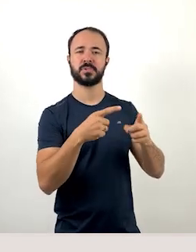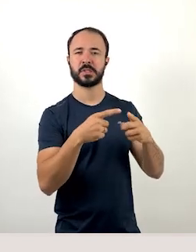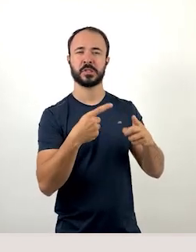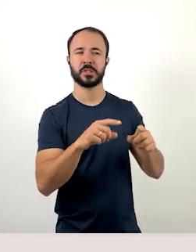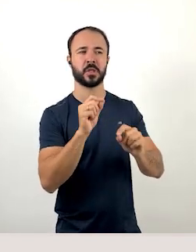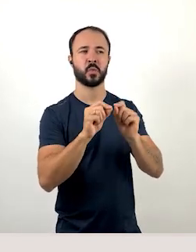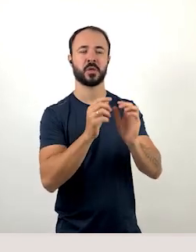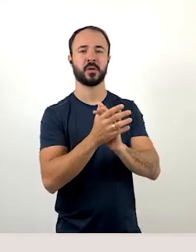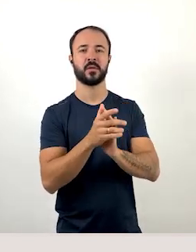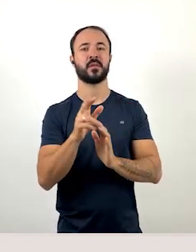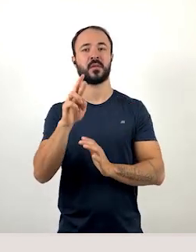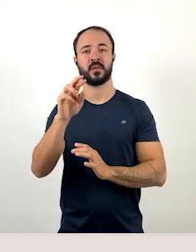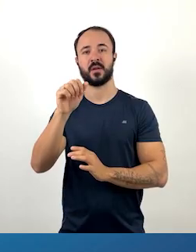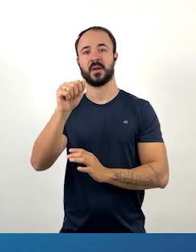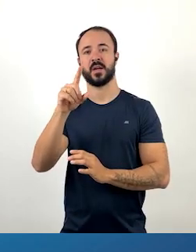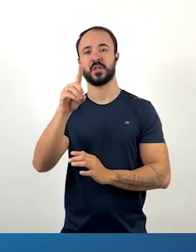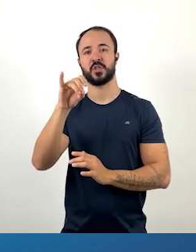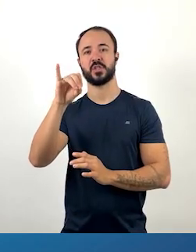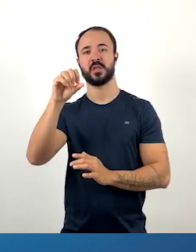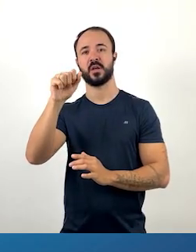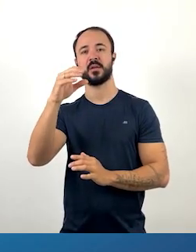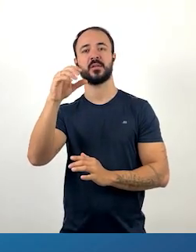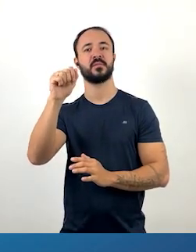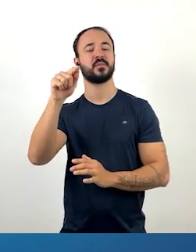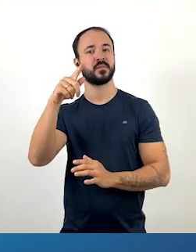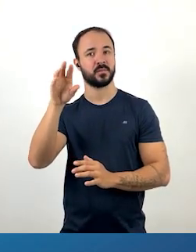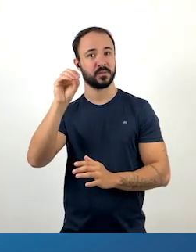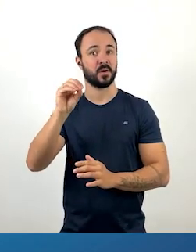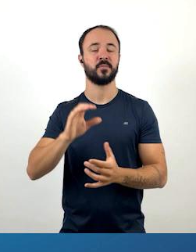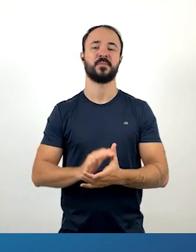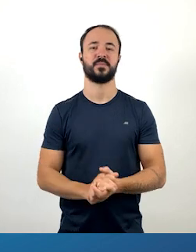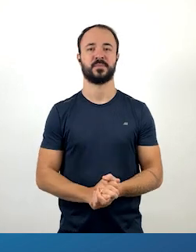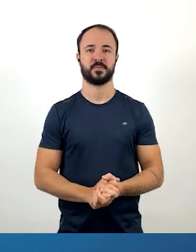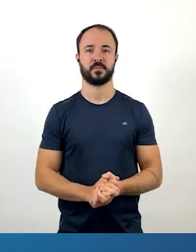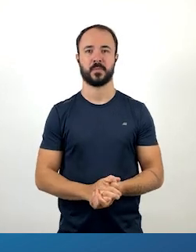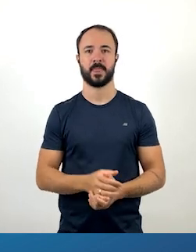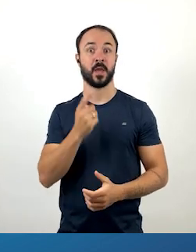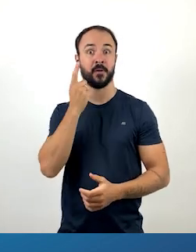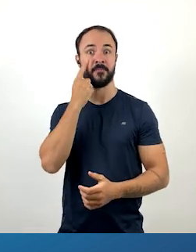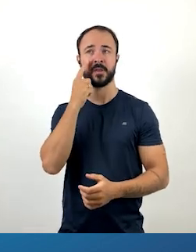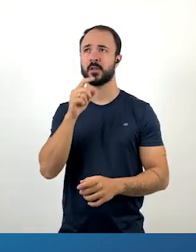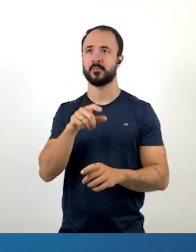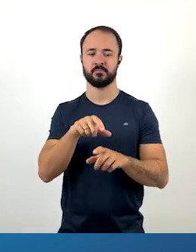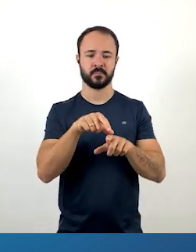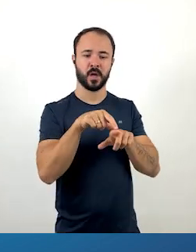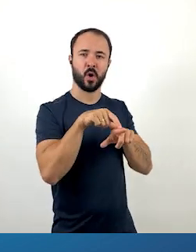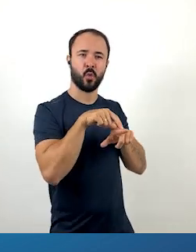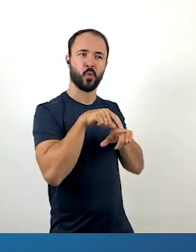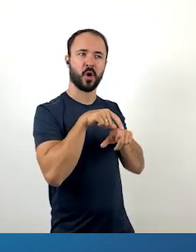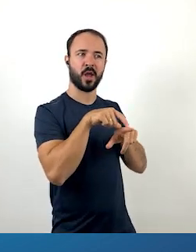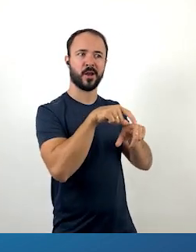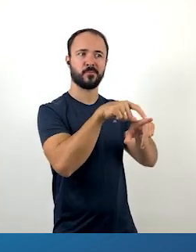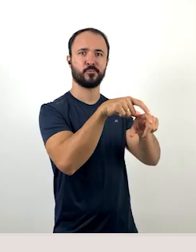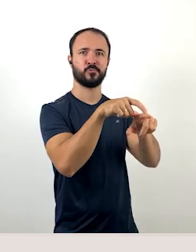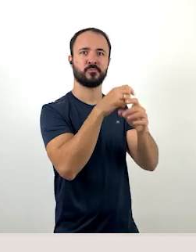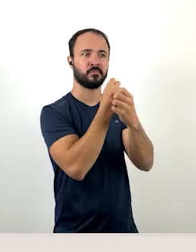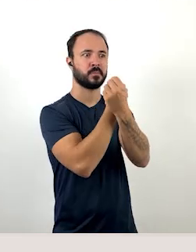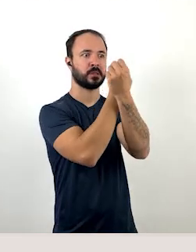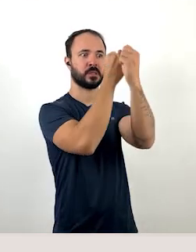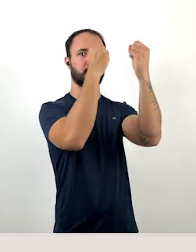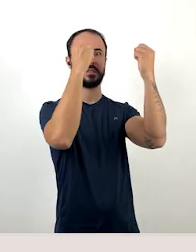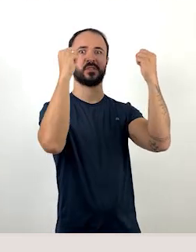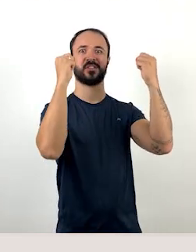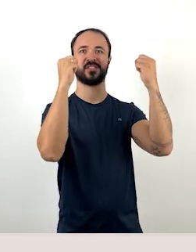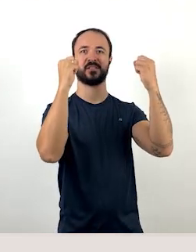são as alterações que podem ser feitas. Observe a tirinha ao lado. Um caramujo gigante, eu acho que ele é de